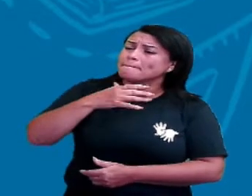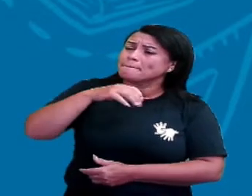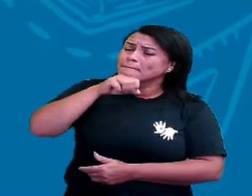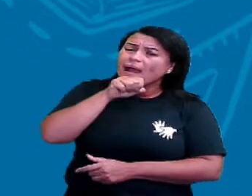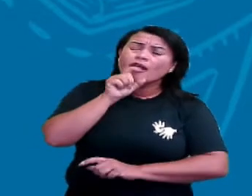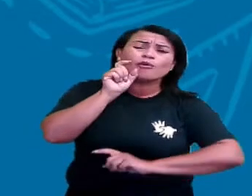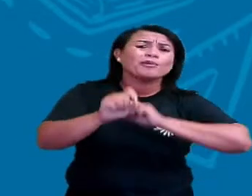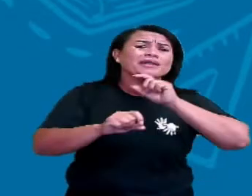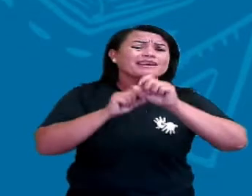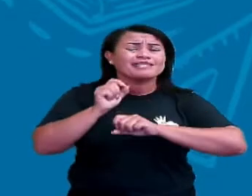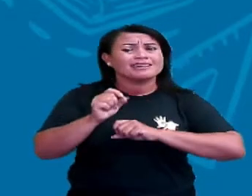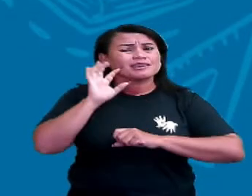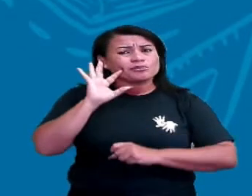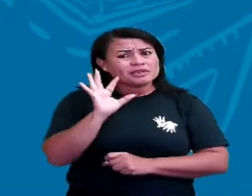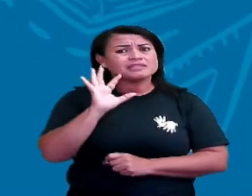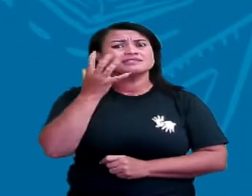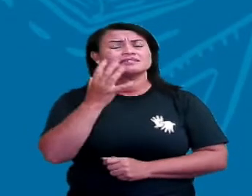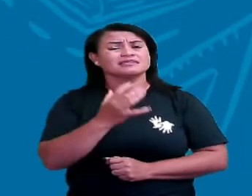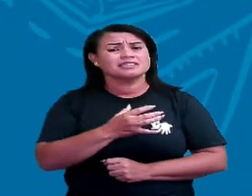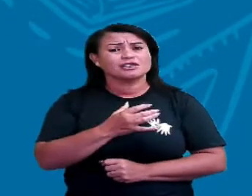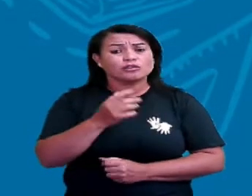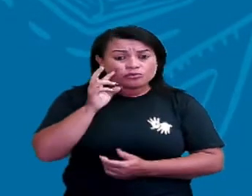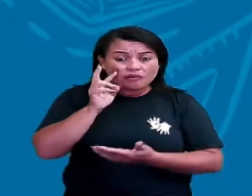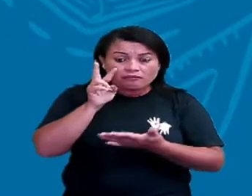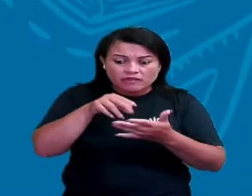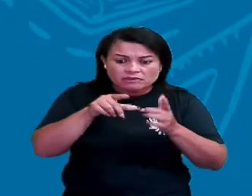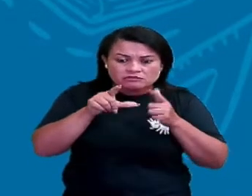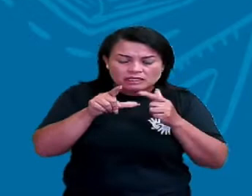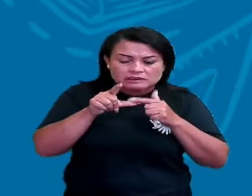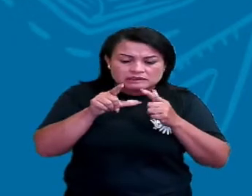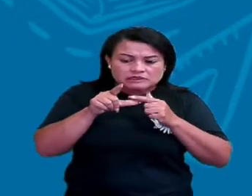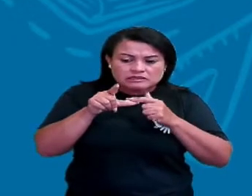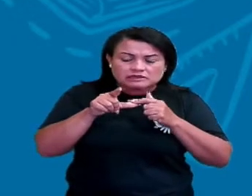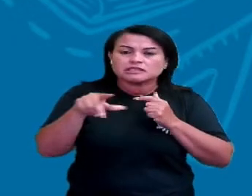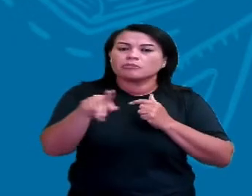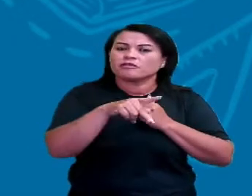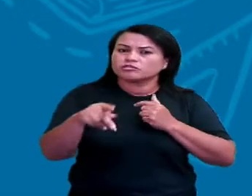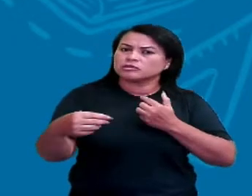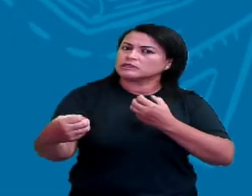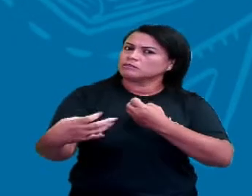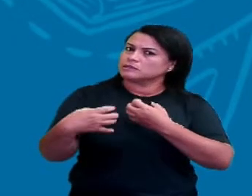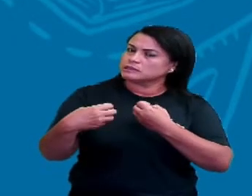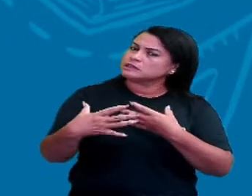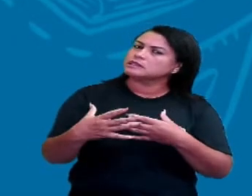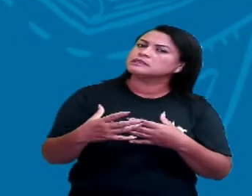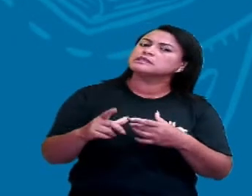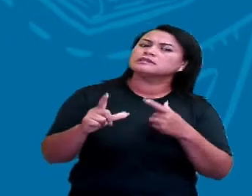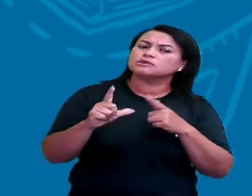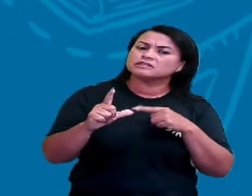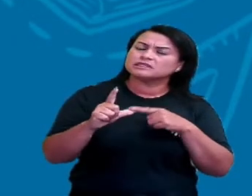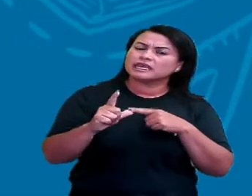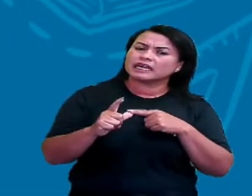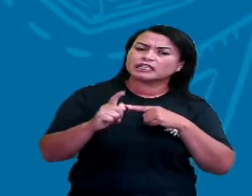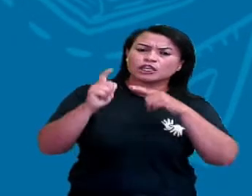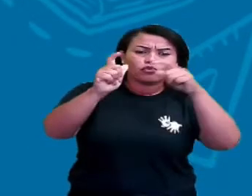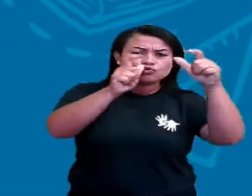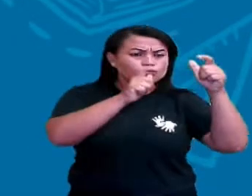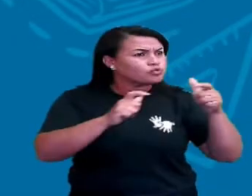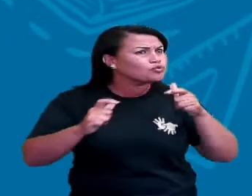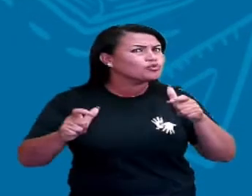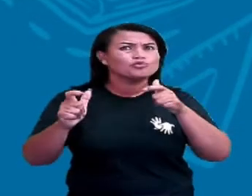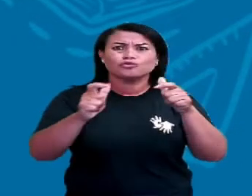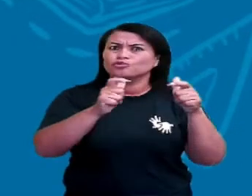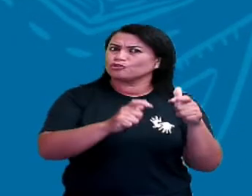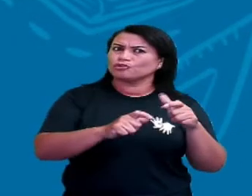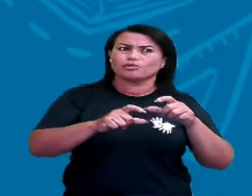o que é que está acontecendo? Eu estou vendo as letras que a professora está ensinando em todos os lugares agora,